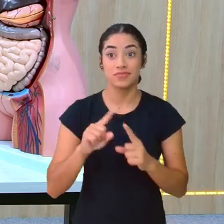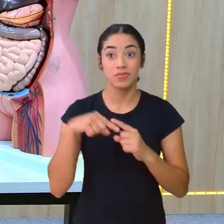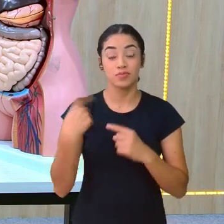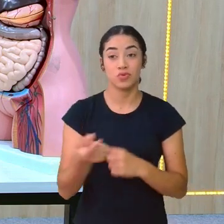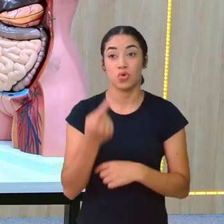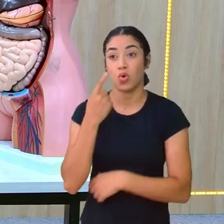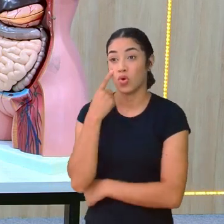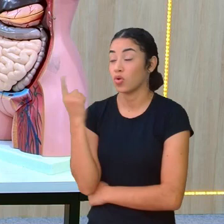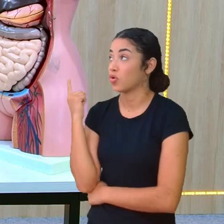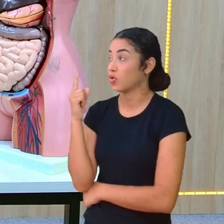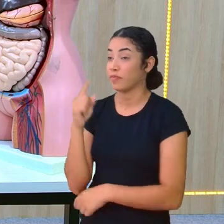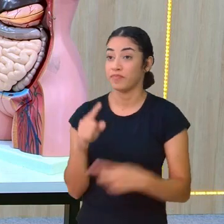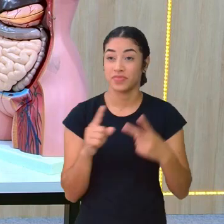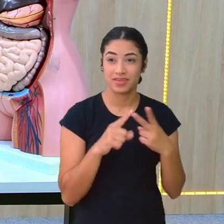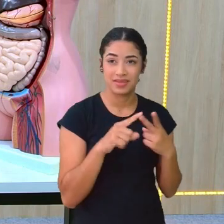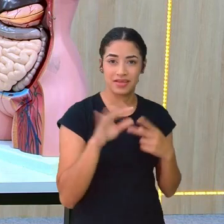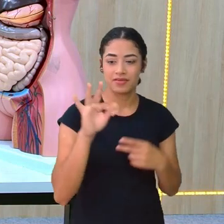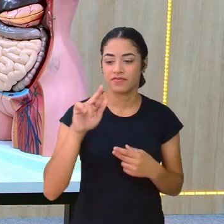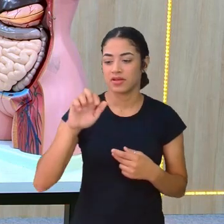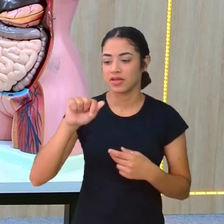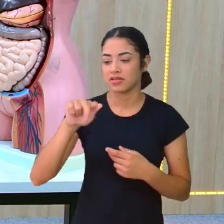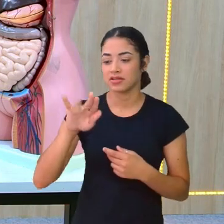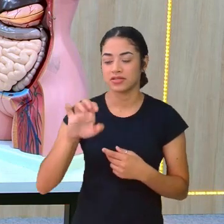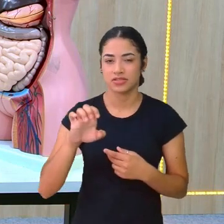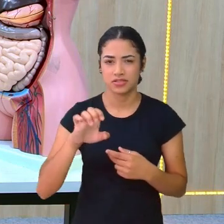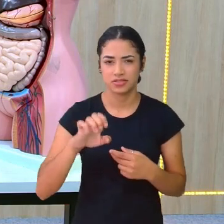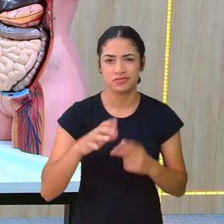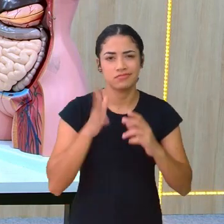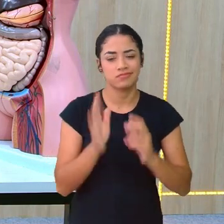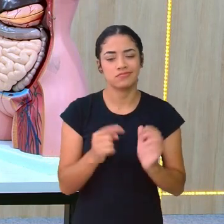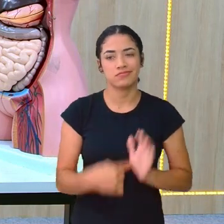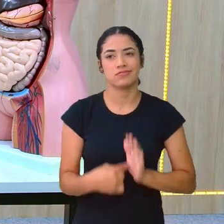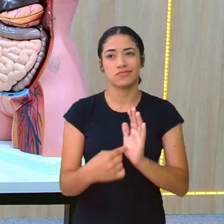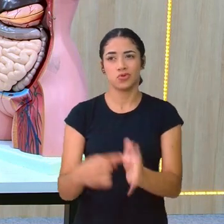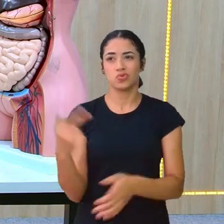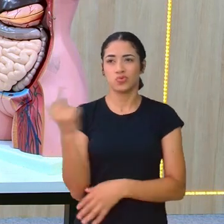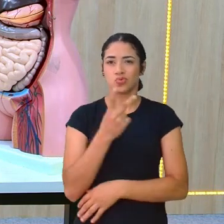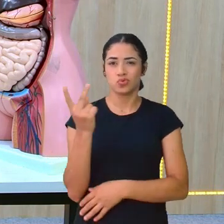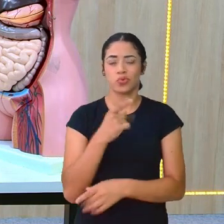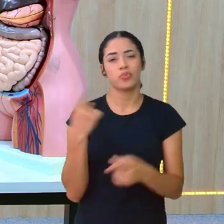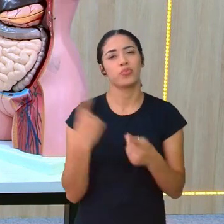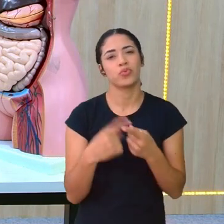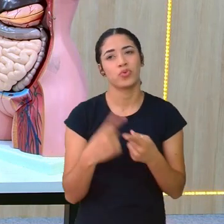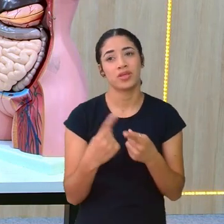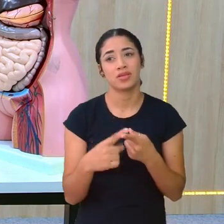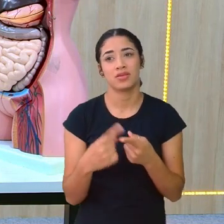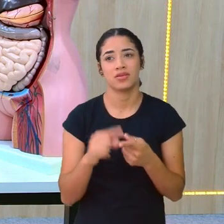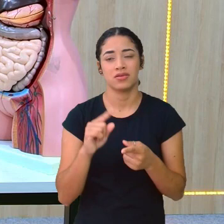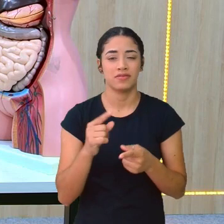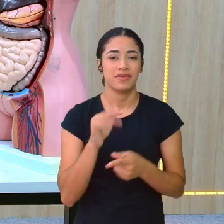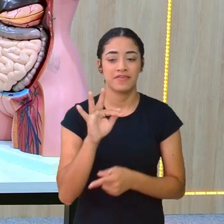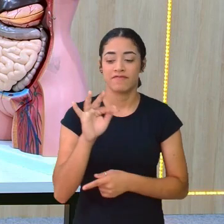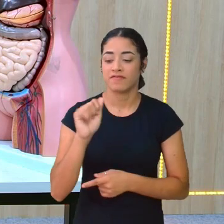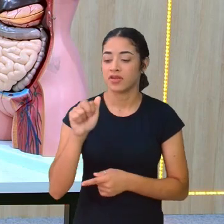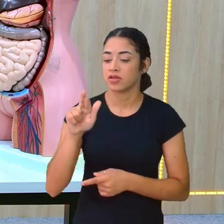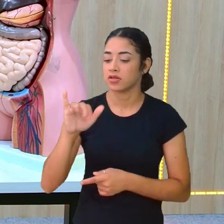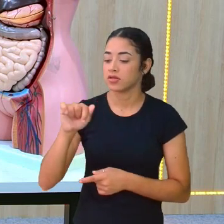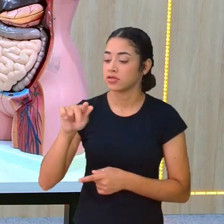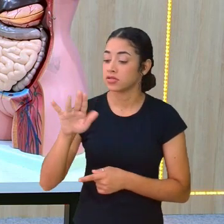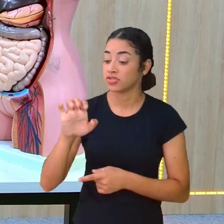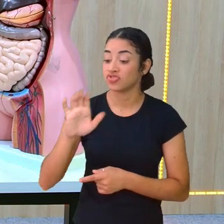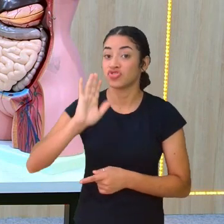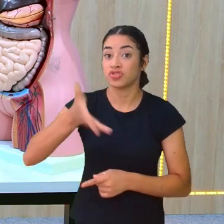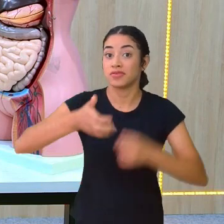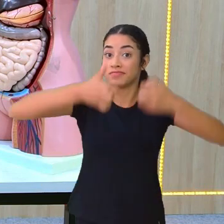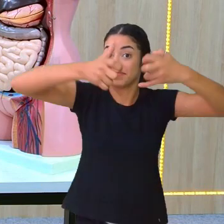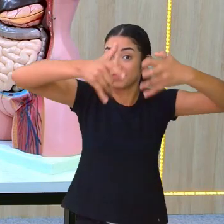nós vamos para faringe e esôfago. Eu coloquei esses dois juntos, porque a faringe a gente já vem conversando. É na faringe que